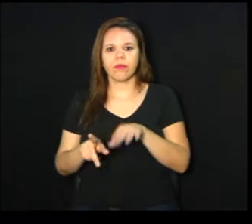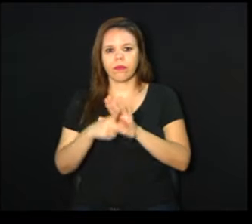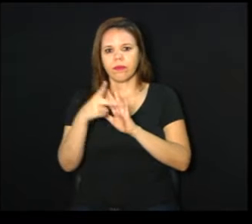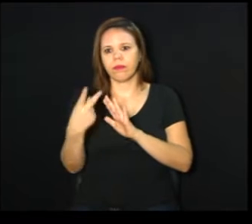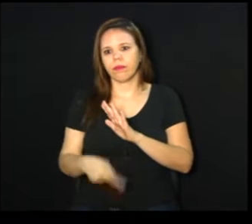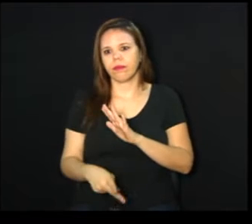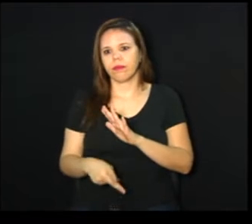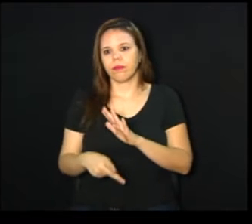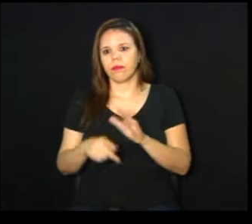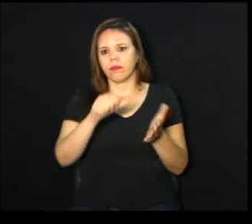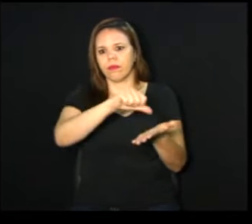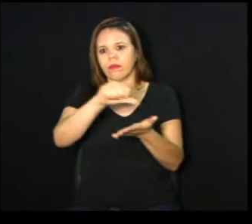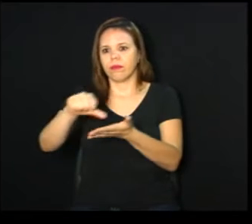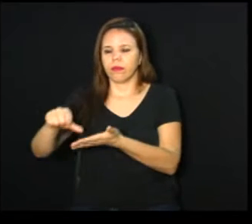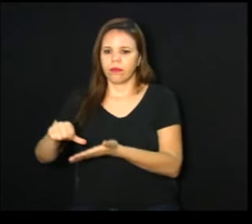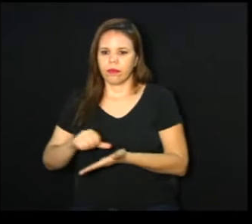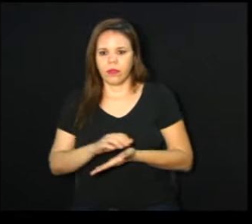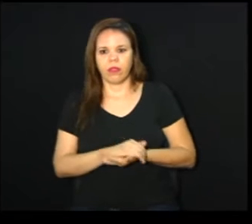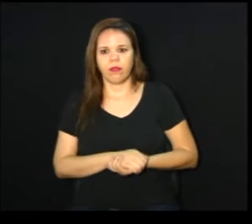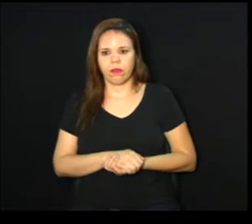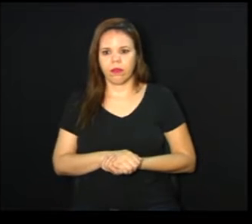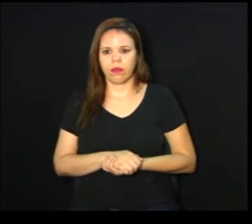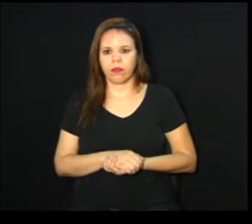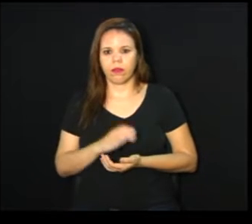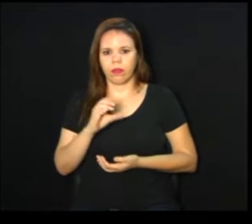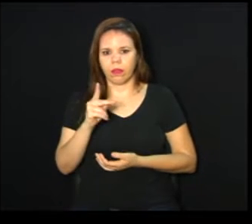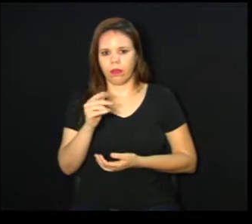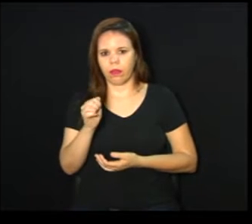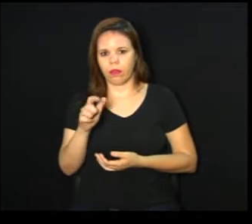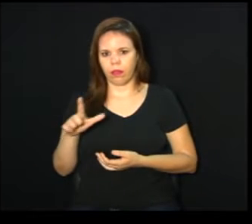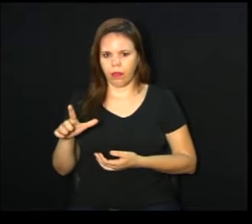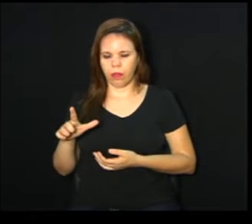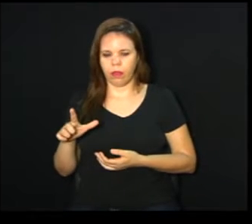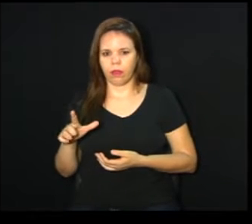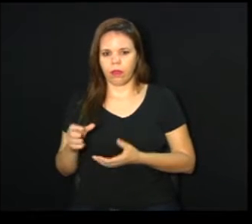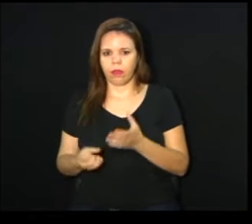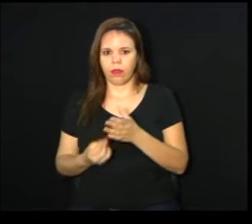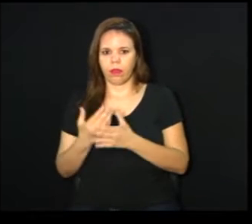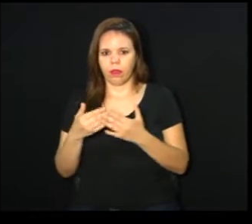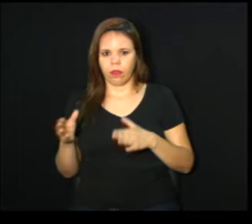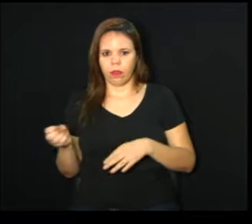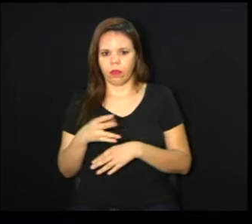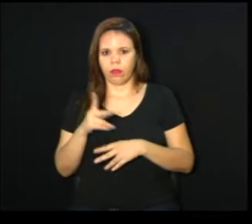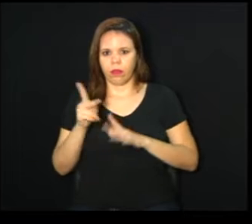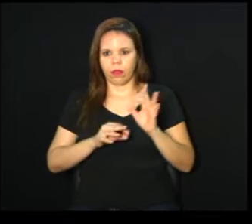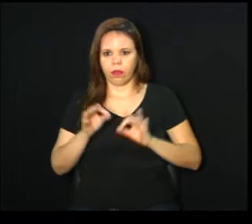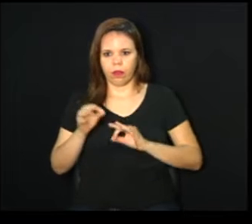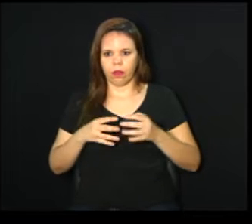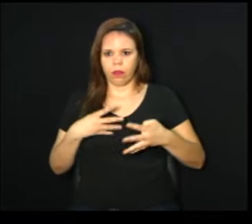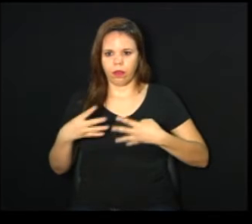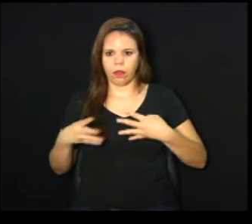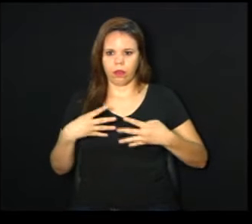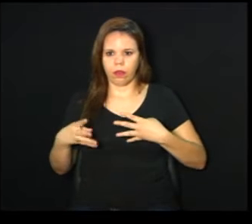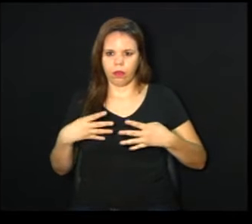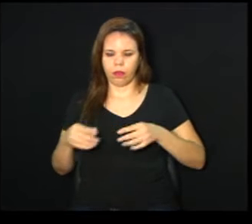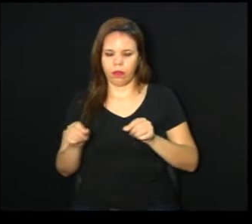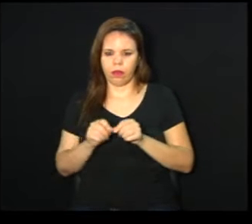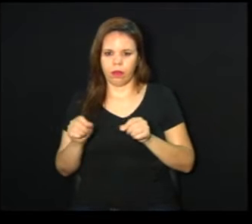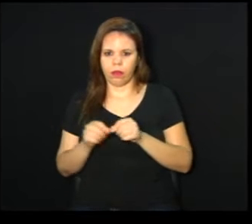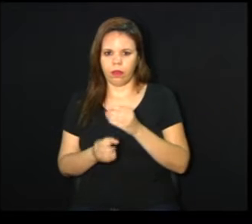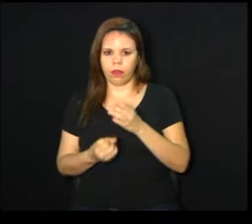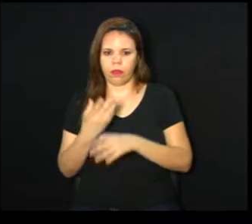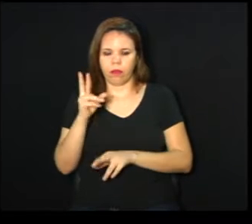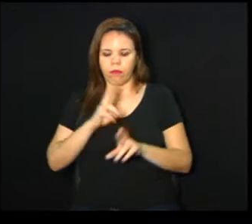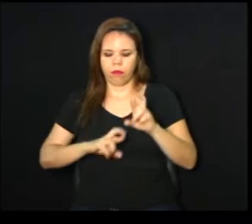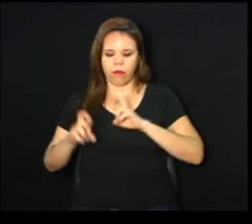como seria se ele pudesse se desligar? Então a CPFL lançou um novo projeto que está em andamento hoje em Barão Geraldo também, para analisar o impacto dessa